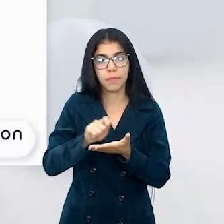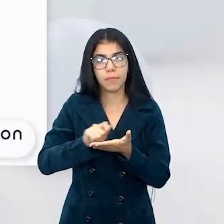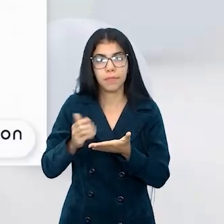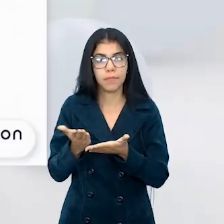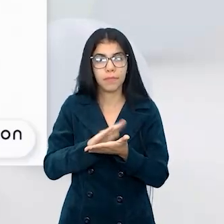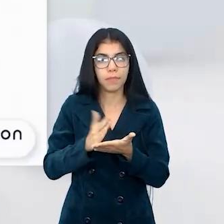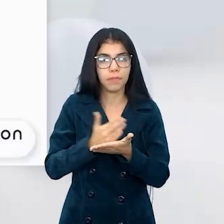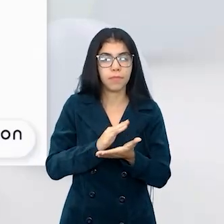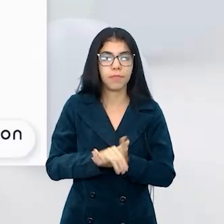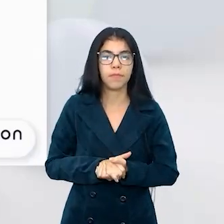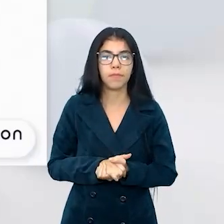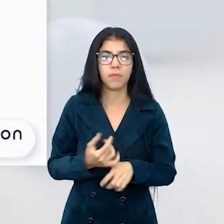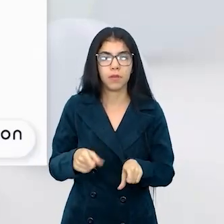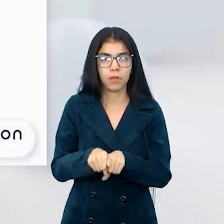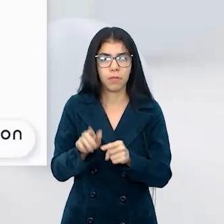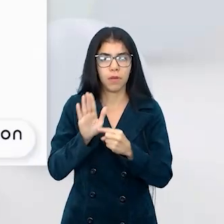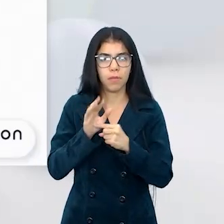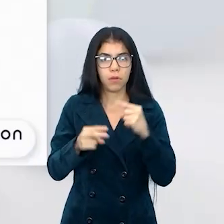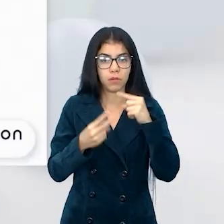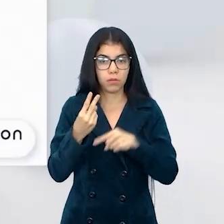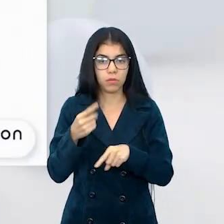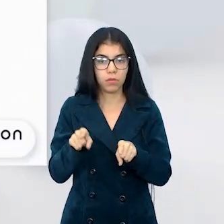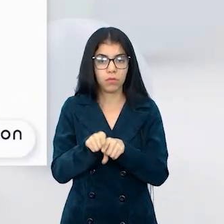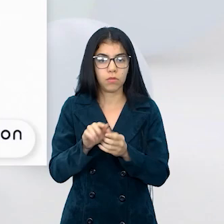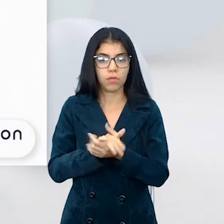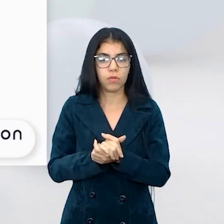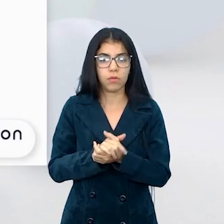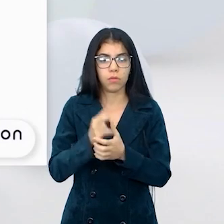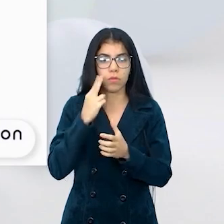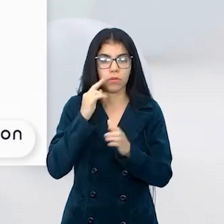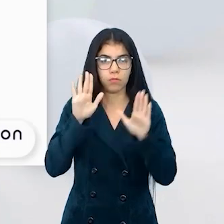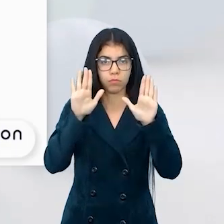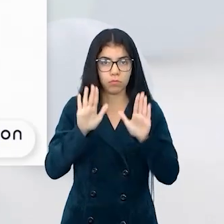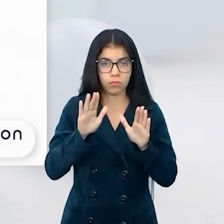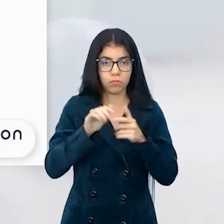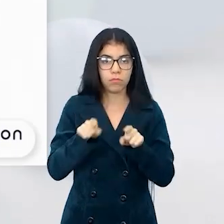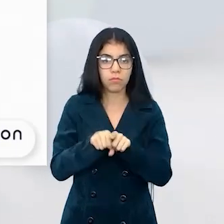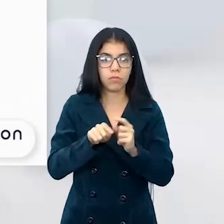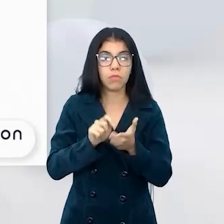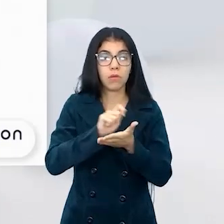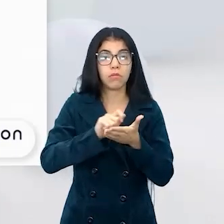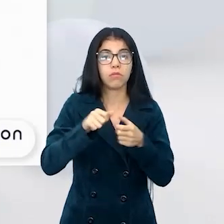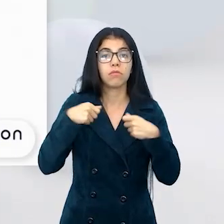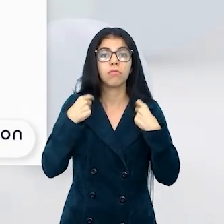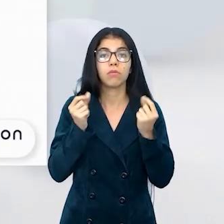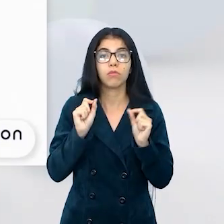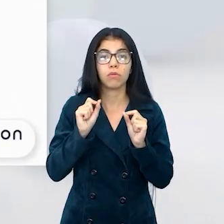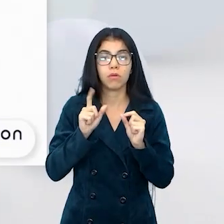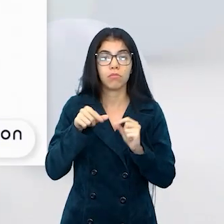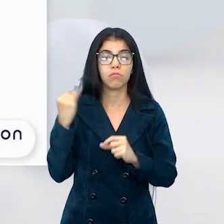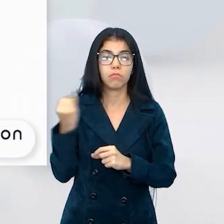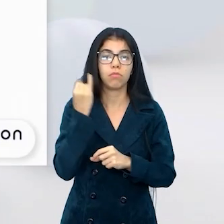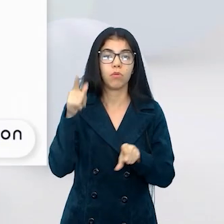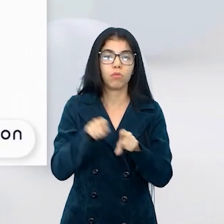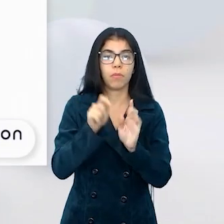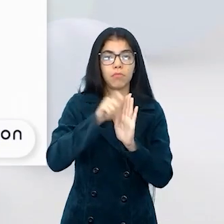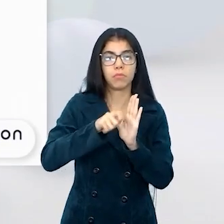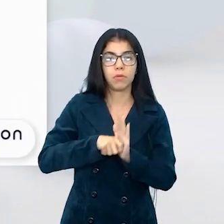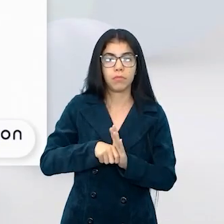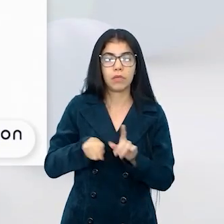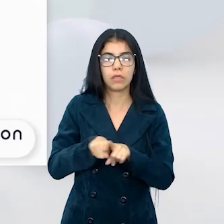bordo. Aparece em duas mãos e puxa para baixo a tela. Escrito: é um importante instrumento de